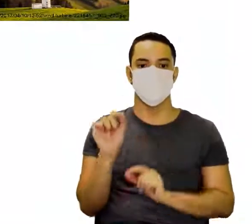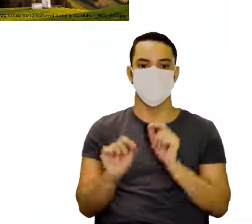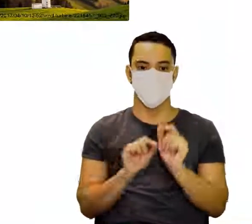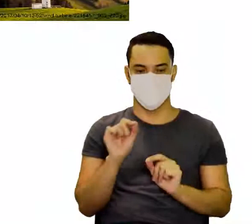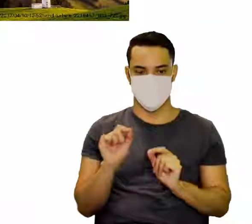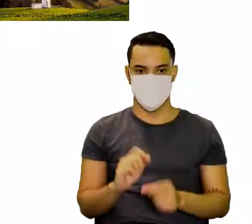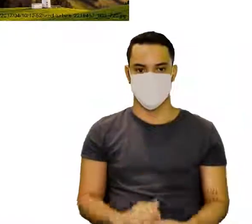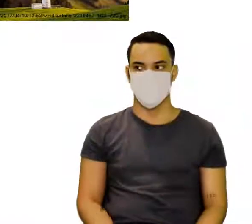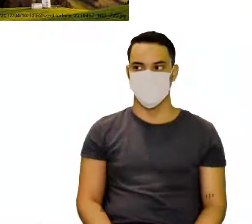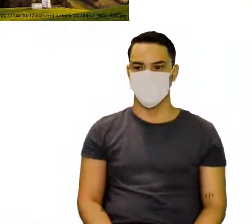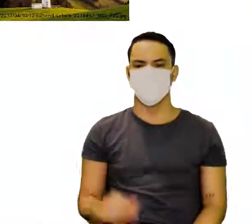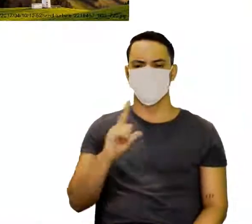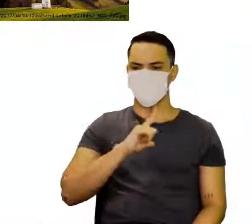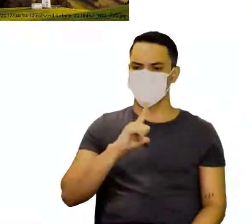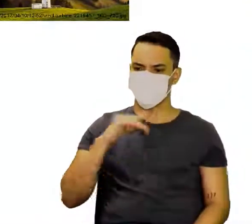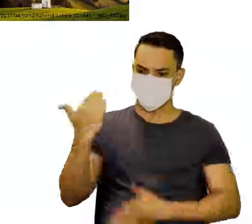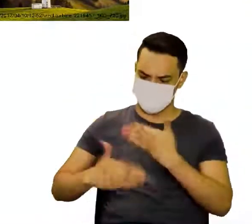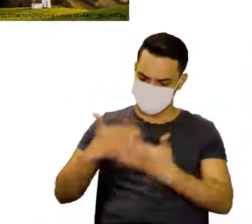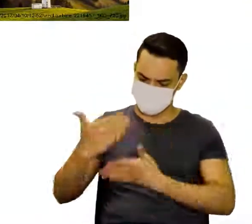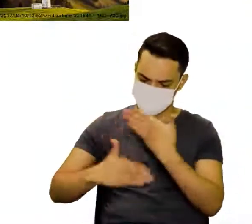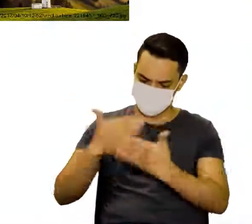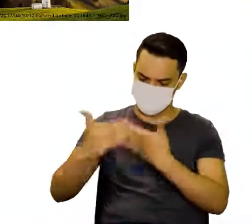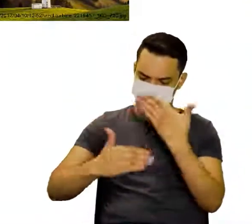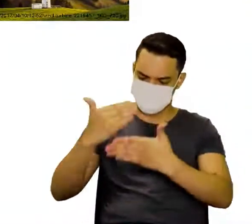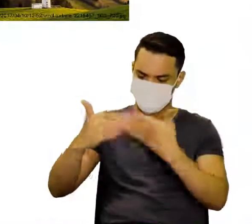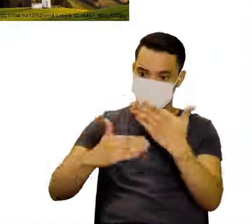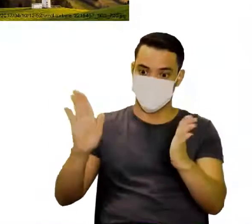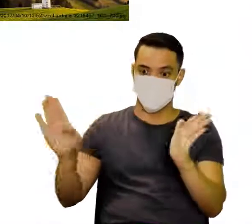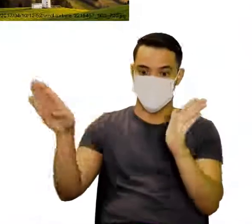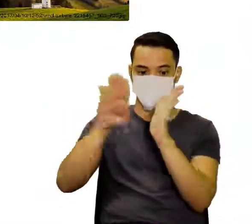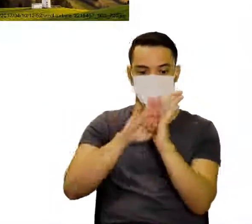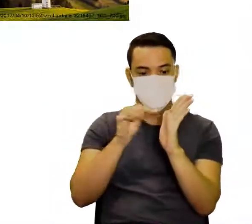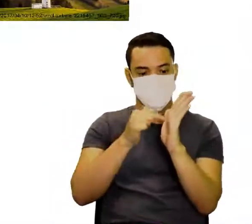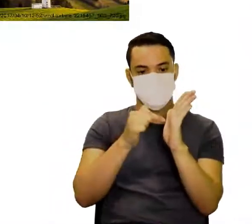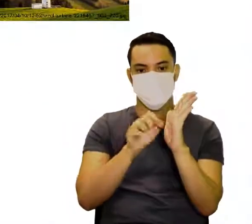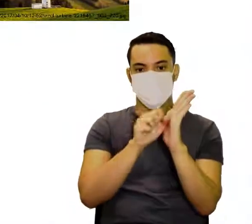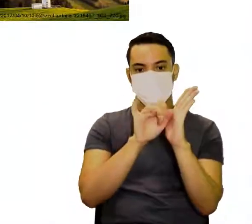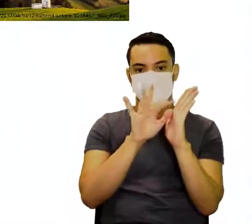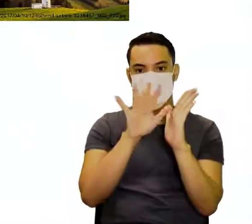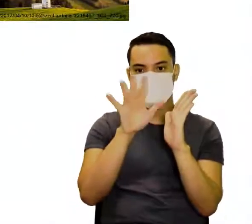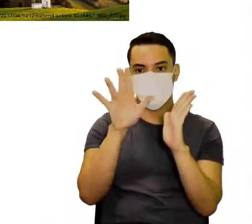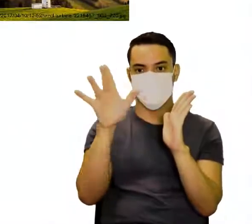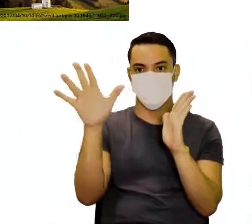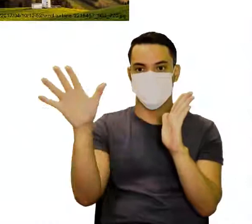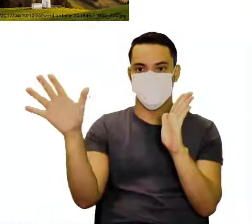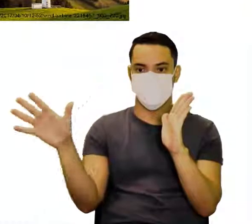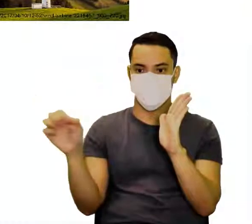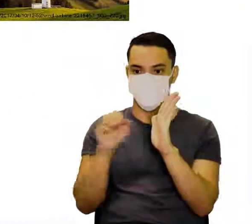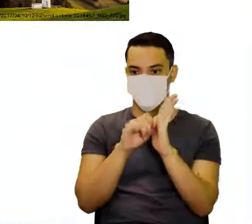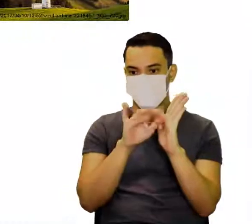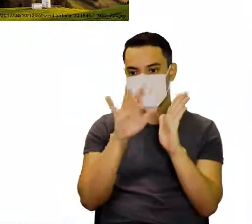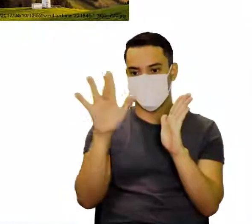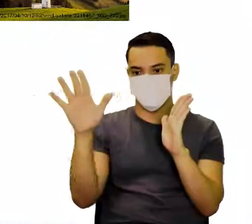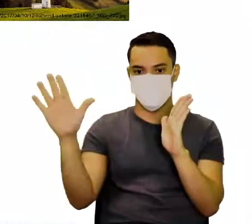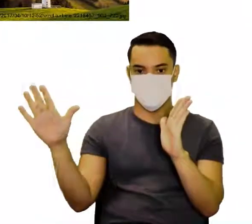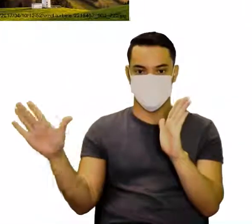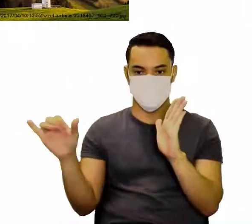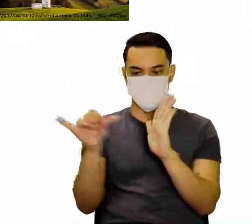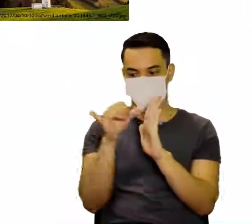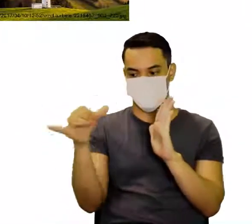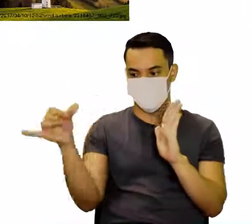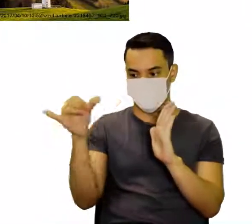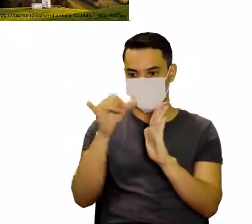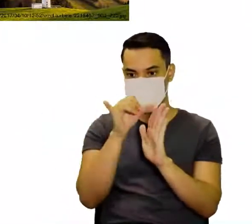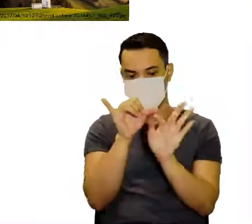nós temos aqui todo um processo, tá? Ao chegar na central de transmissão, a energia é enviada diretamente para a rede